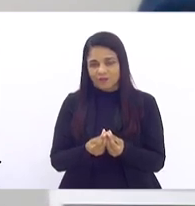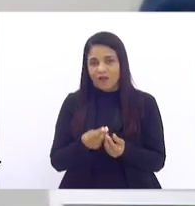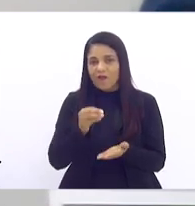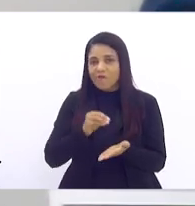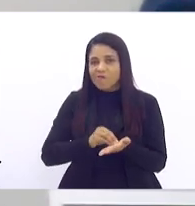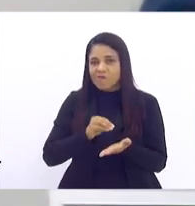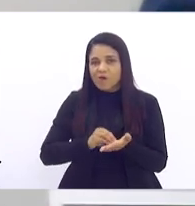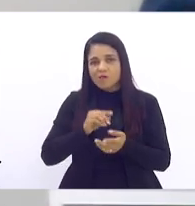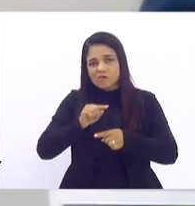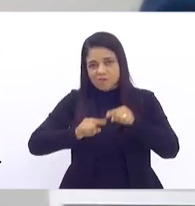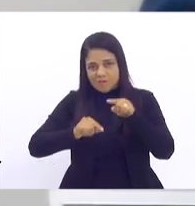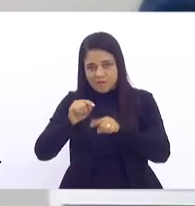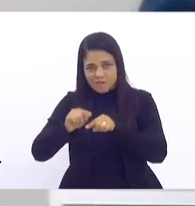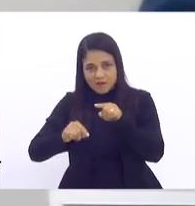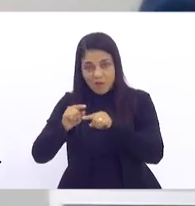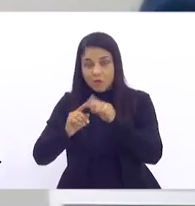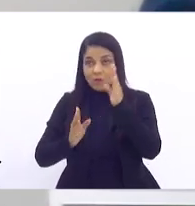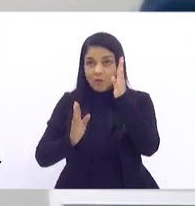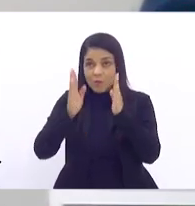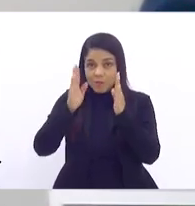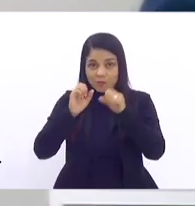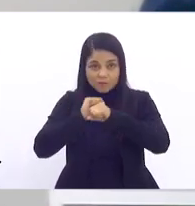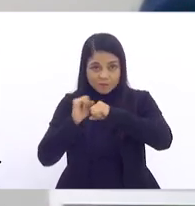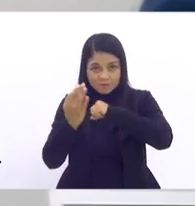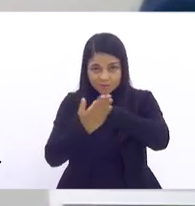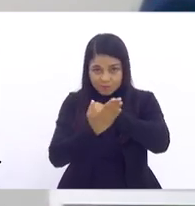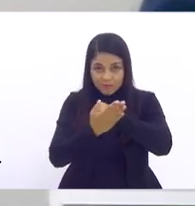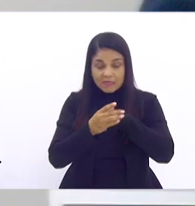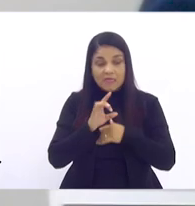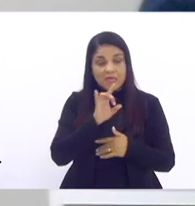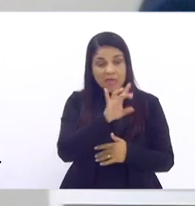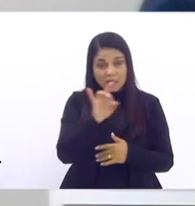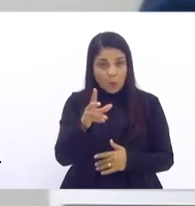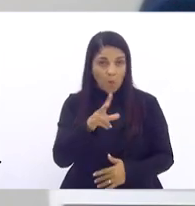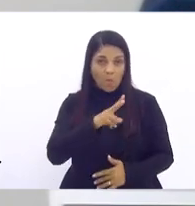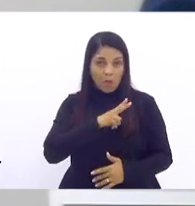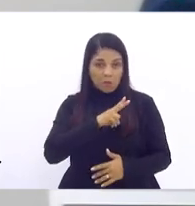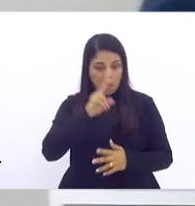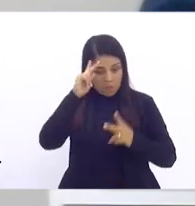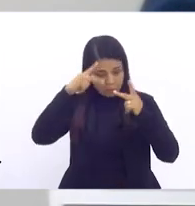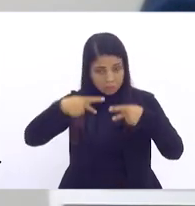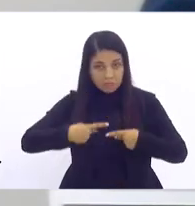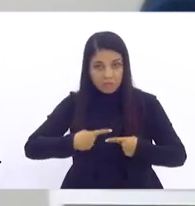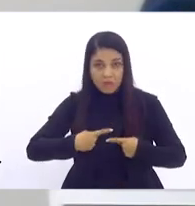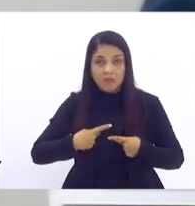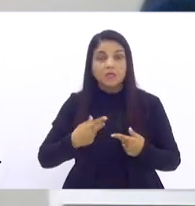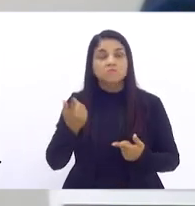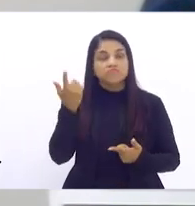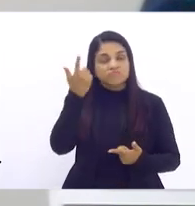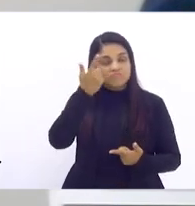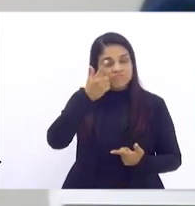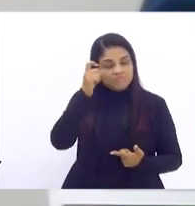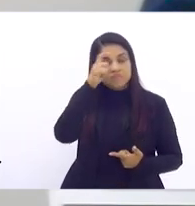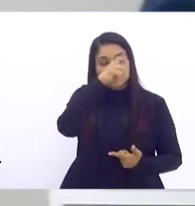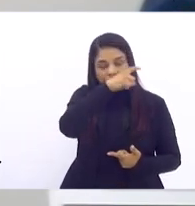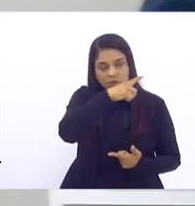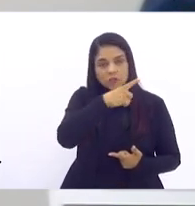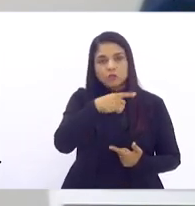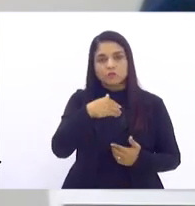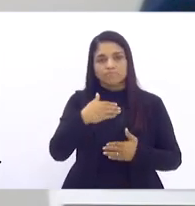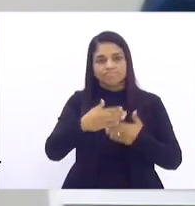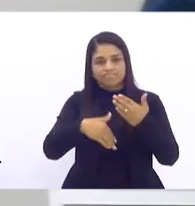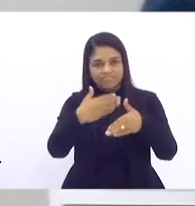no momento de pandemia cada um cuidou do seu e muita dificuldade de você ter a sua cadeia produtiva da Saúde